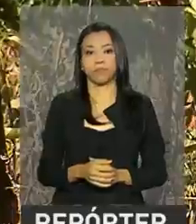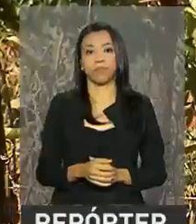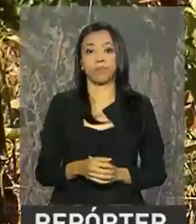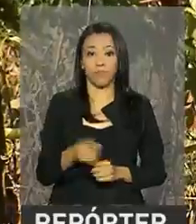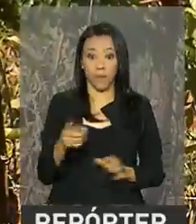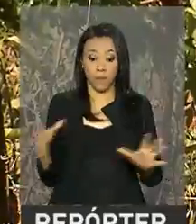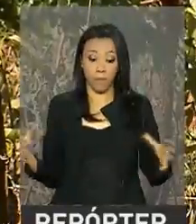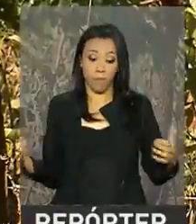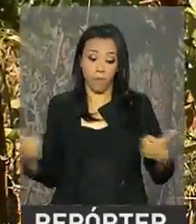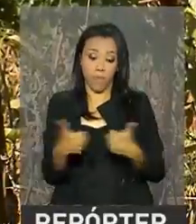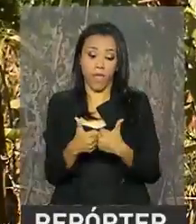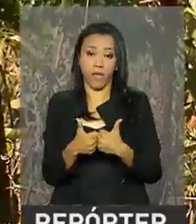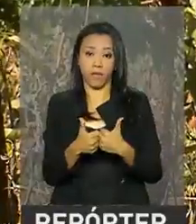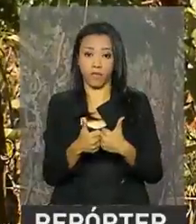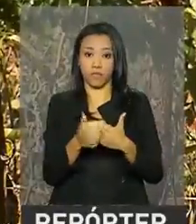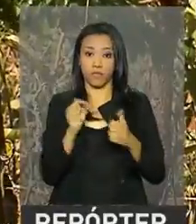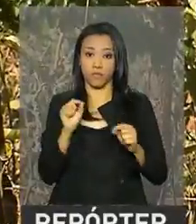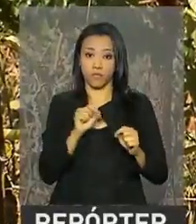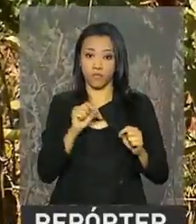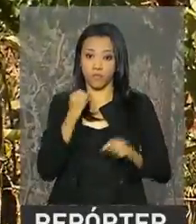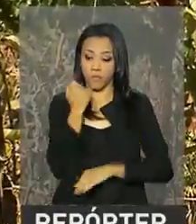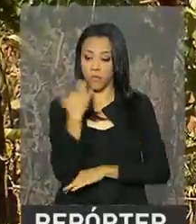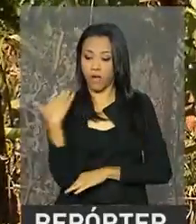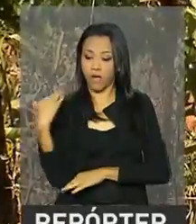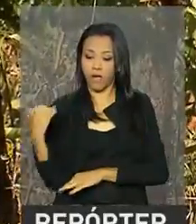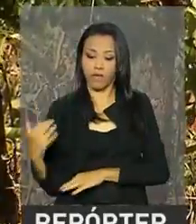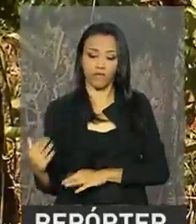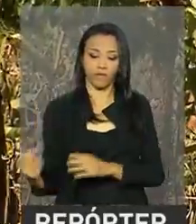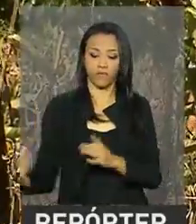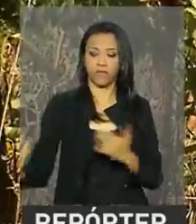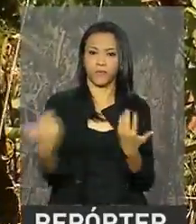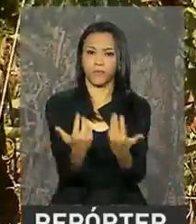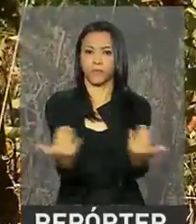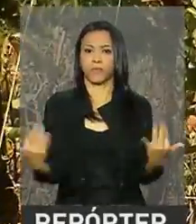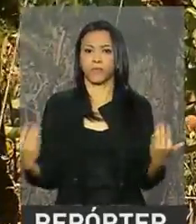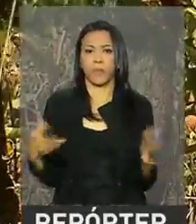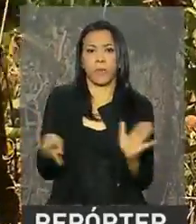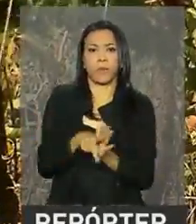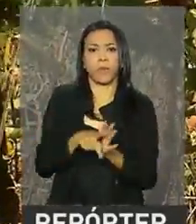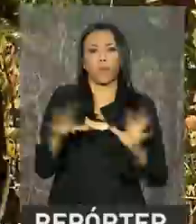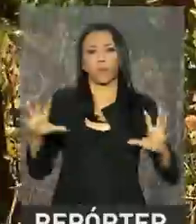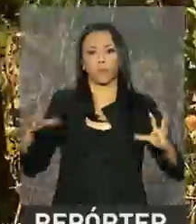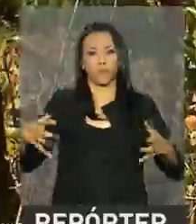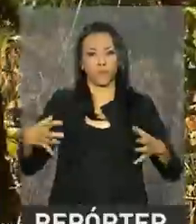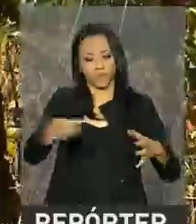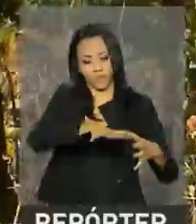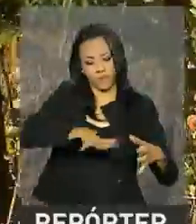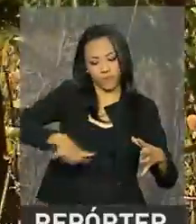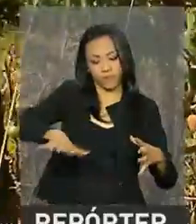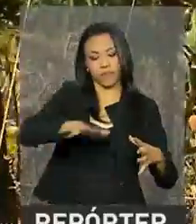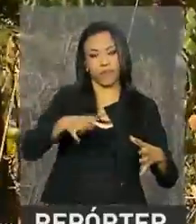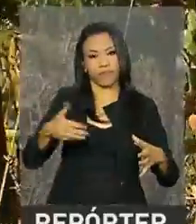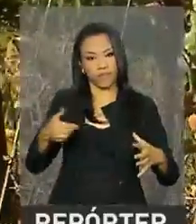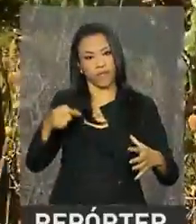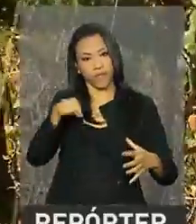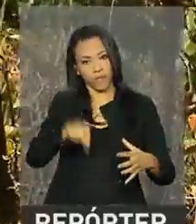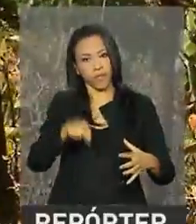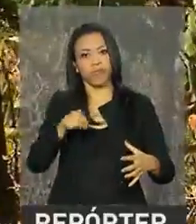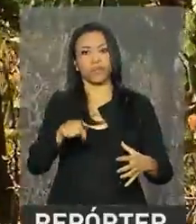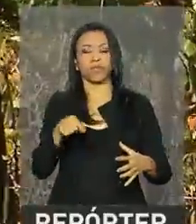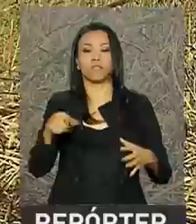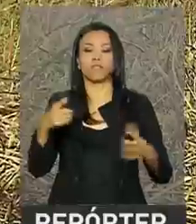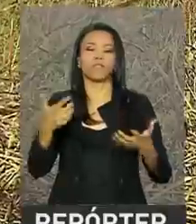da nascente para a gente poder estabelecer uma vegetação nativa com espécies de vegetação nativa dentro desse sistema de produção